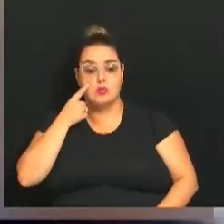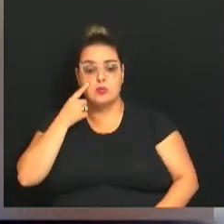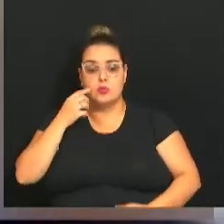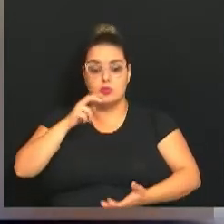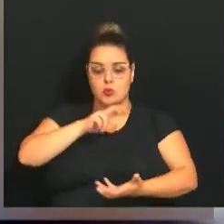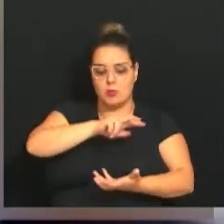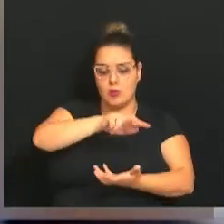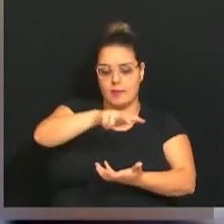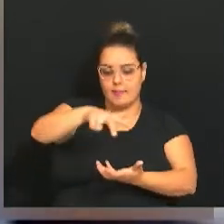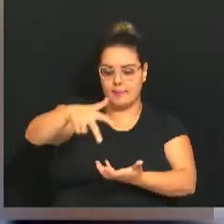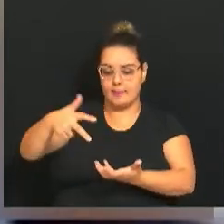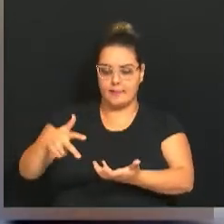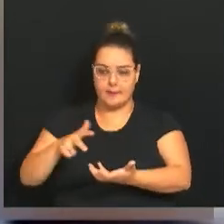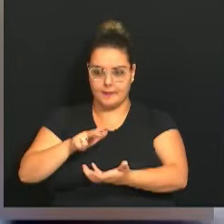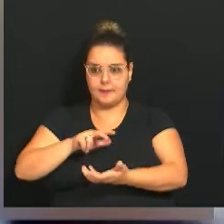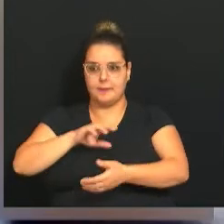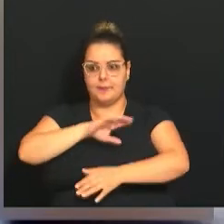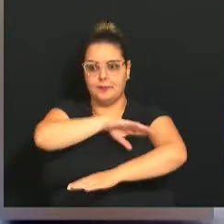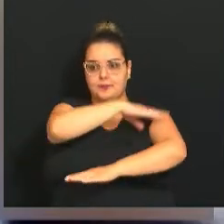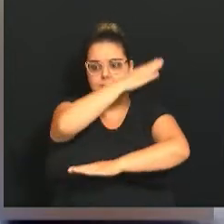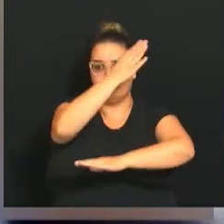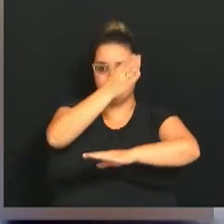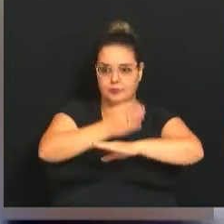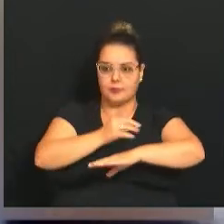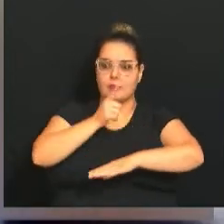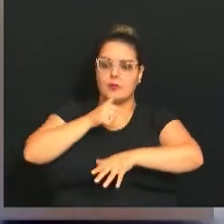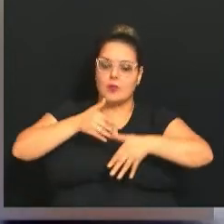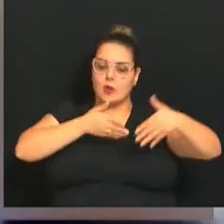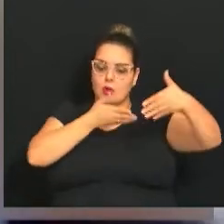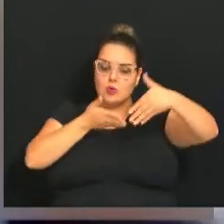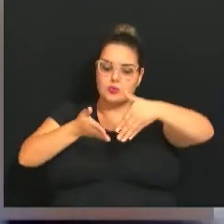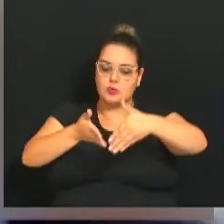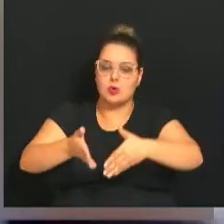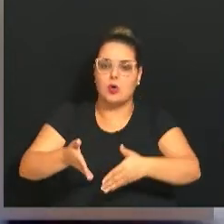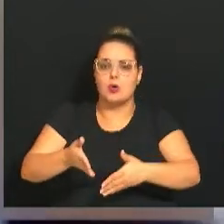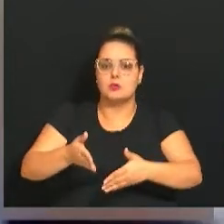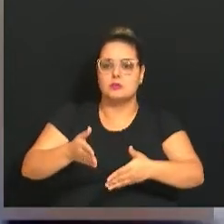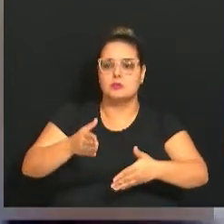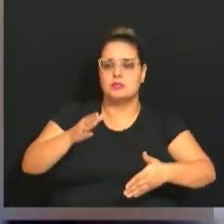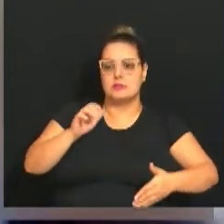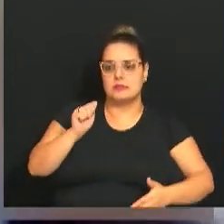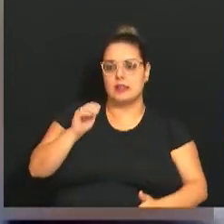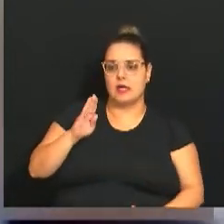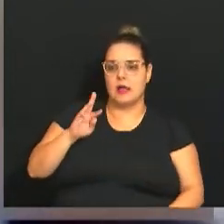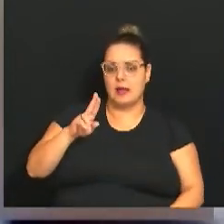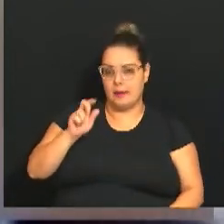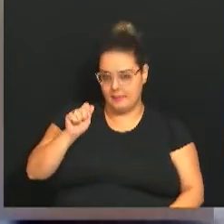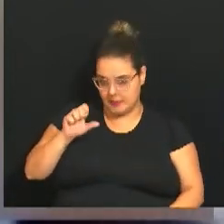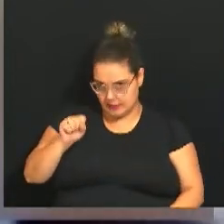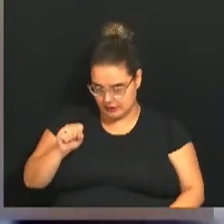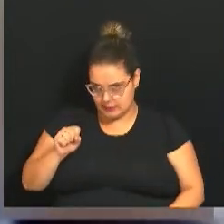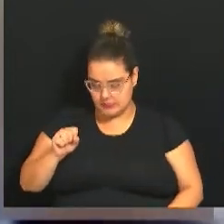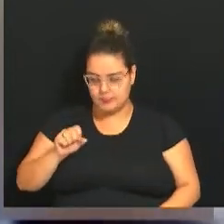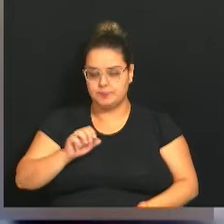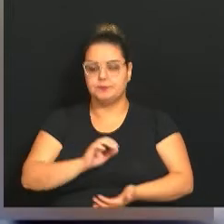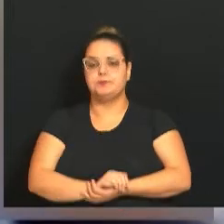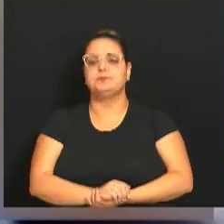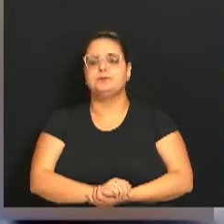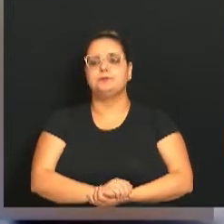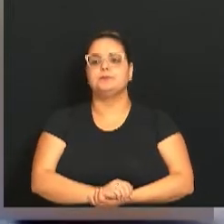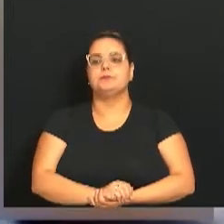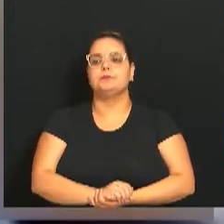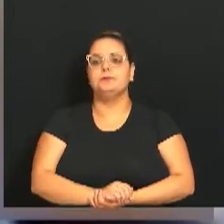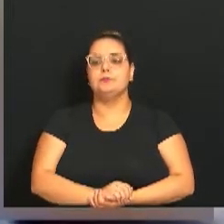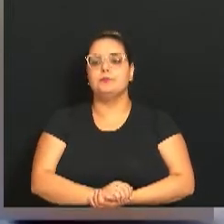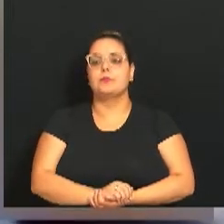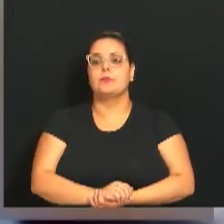monitoramento do Córrego das Cabras, dentro do distrito de Joaquim Egídio. E esse ponto